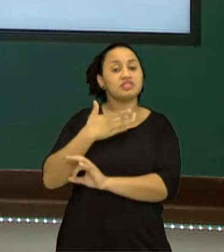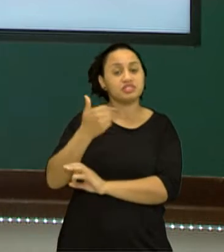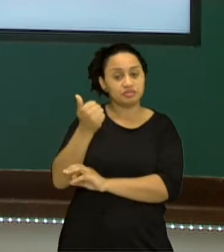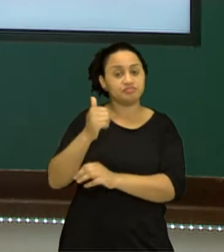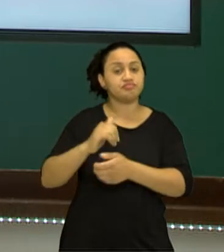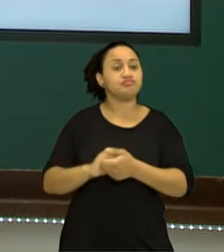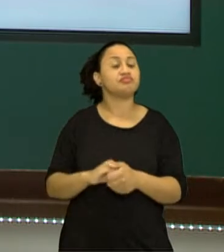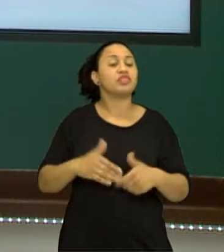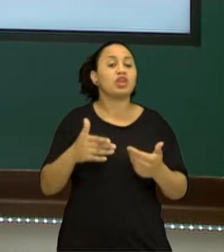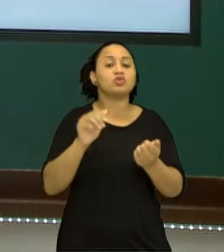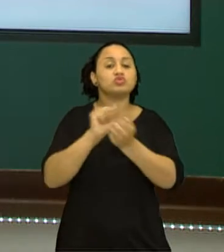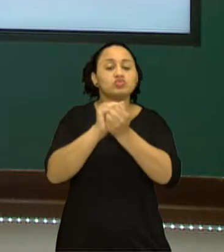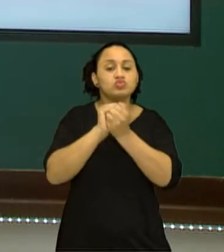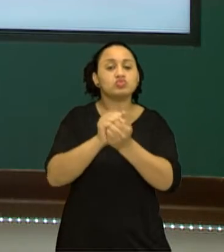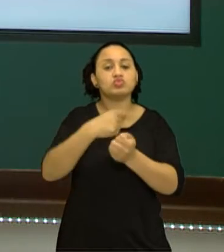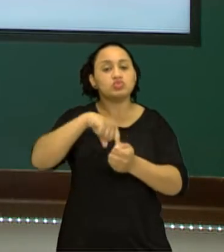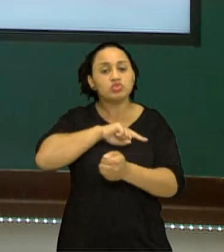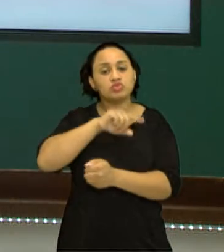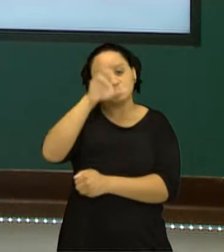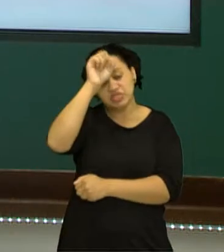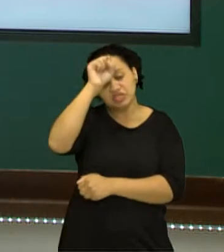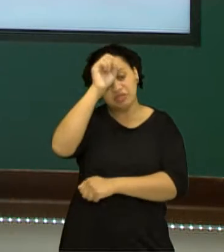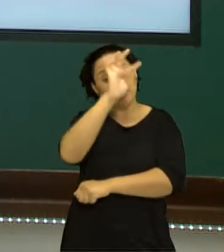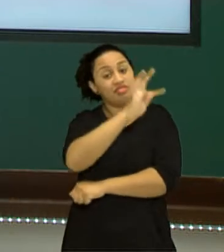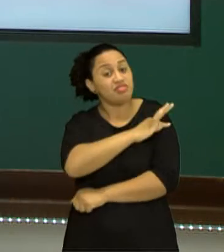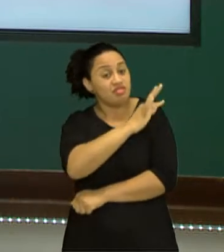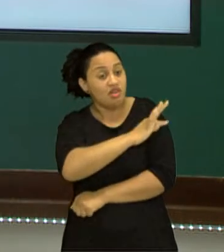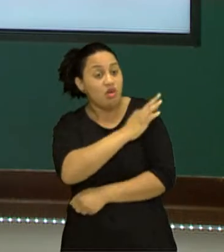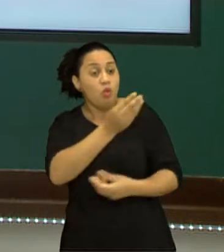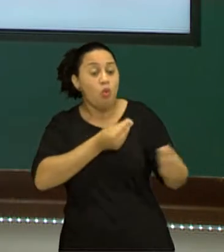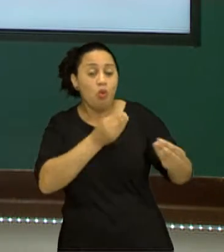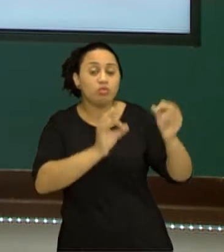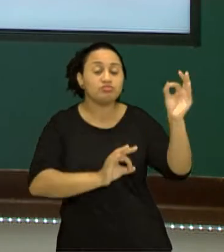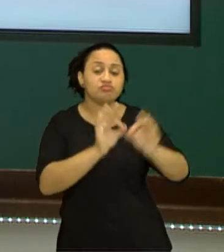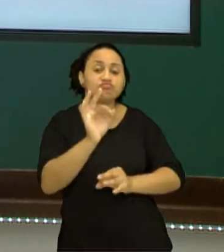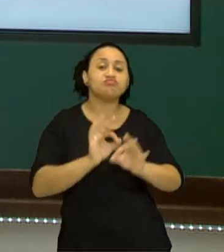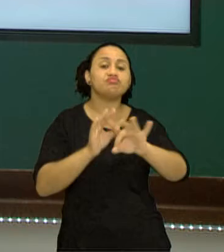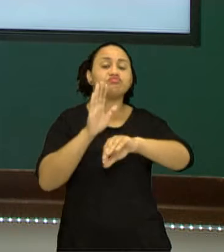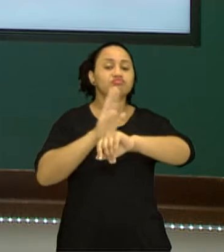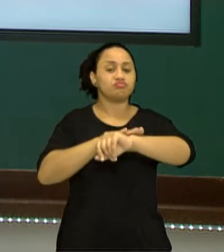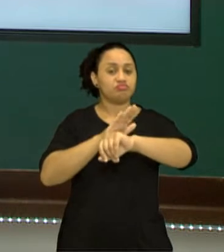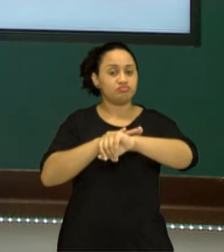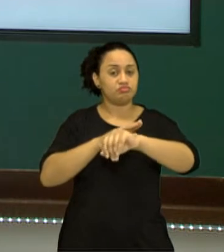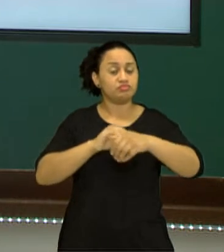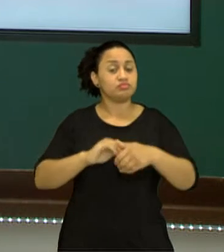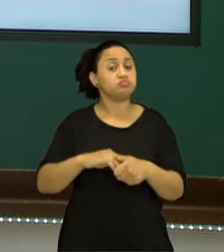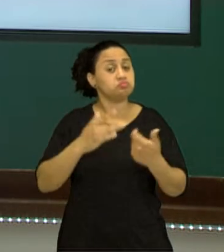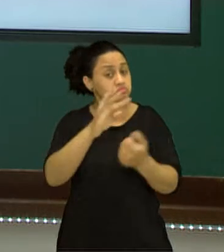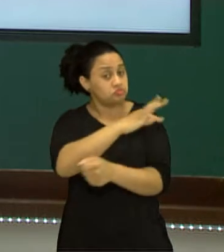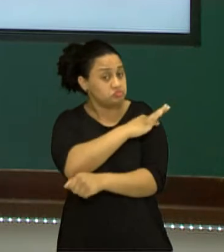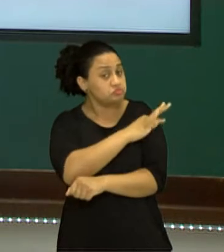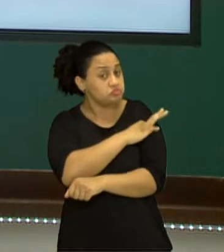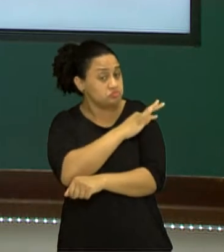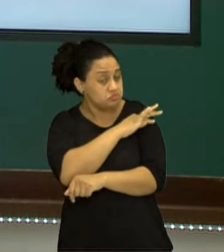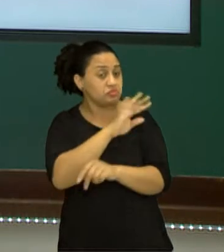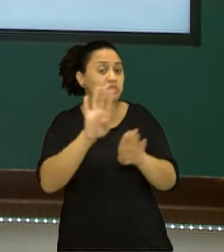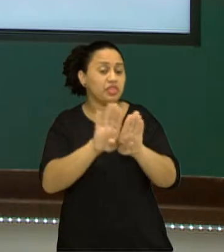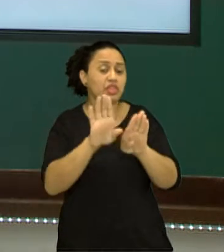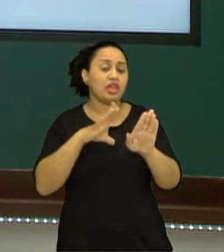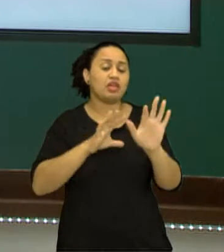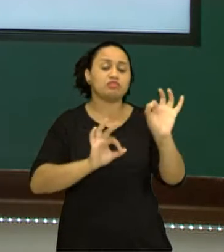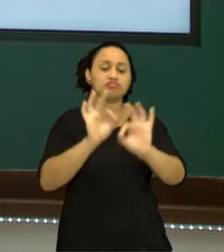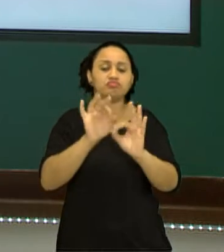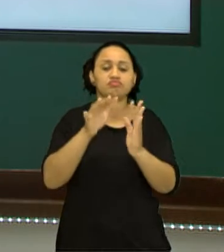vamos juntos aprender técnicas de gestão de tempo, né? Essas técnicas, aliadas a um cronograma